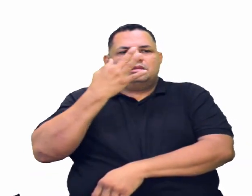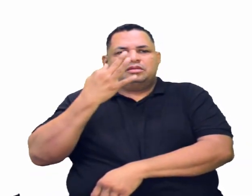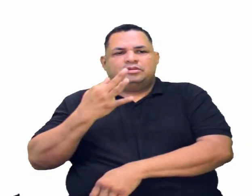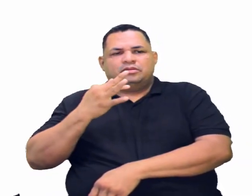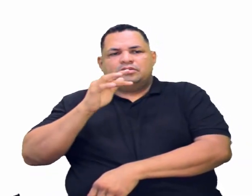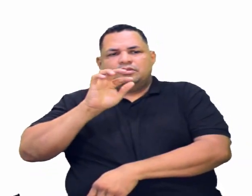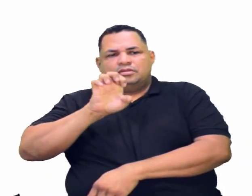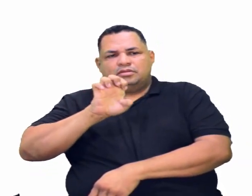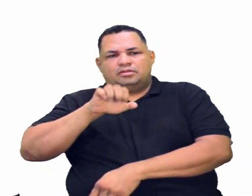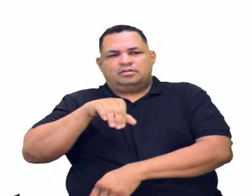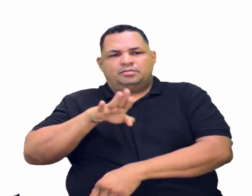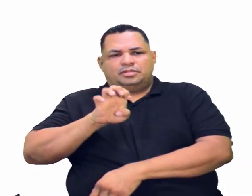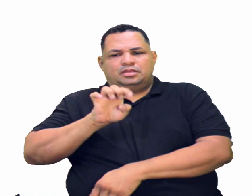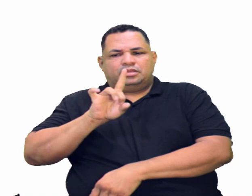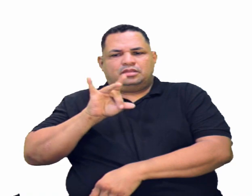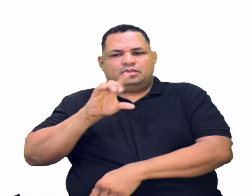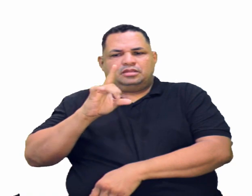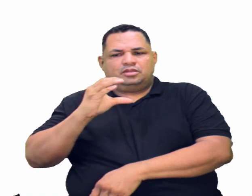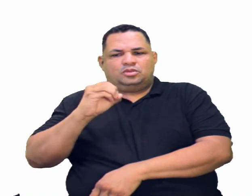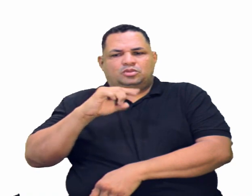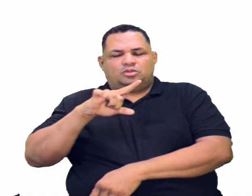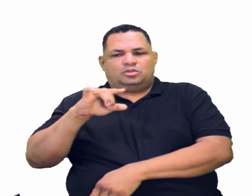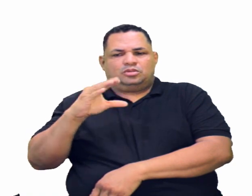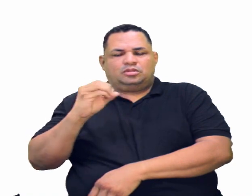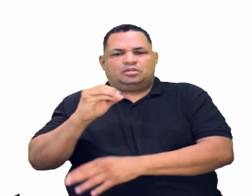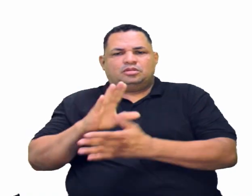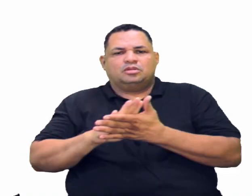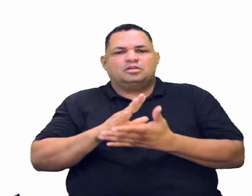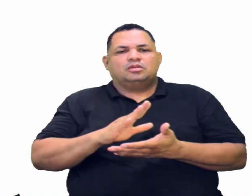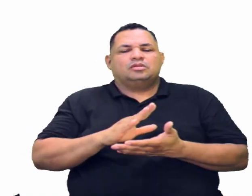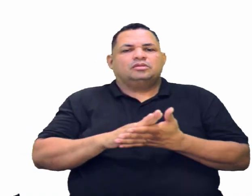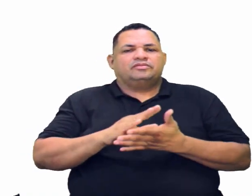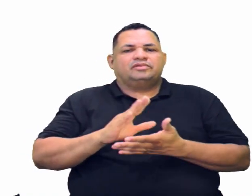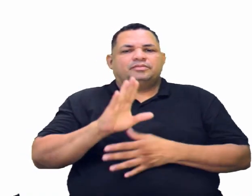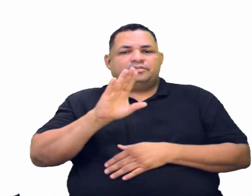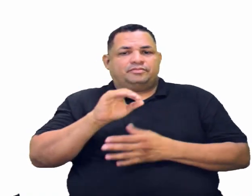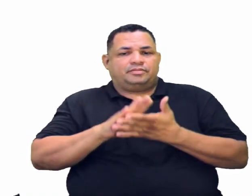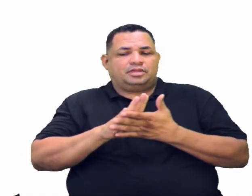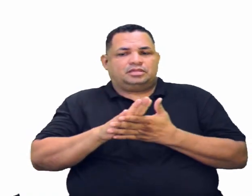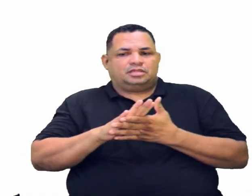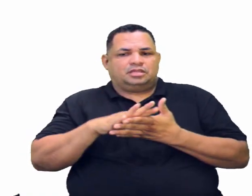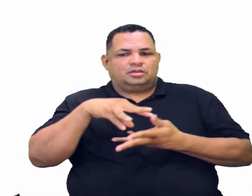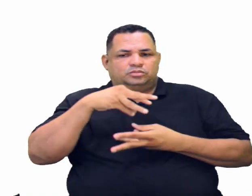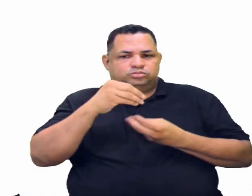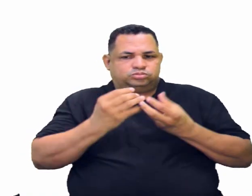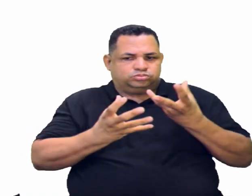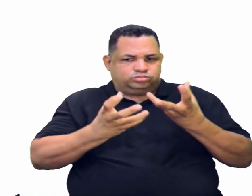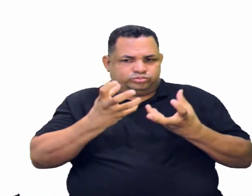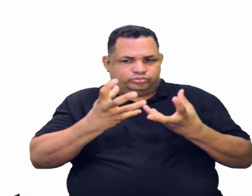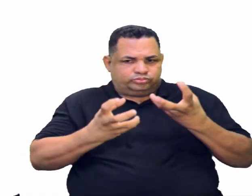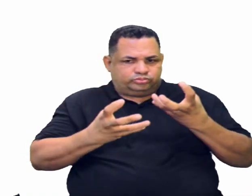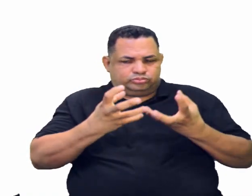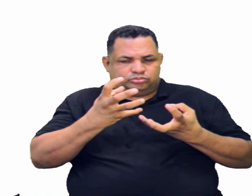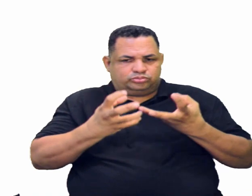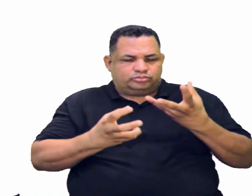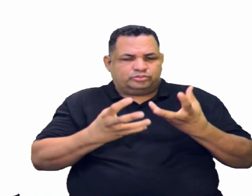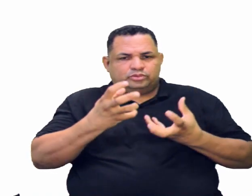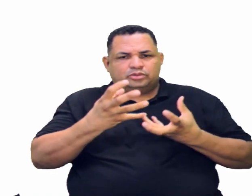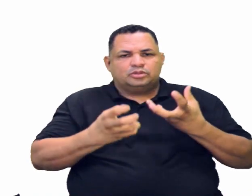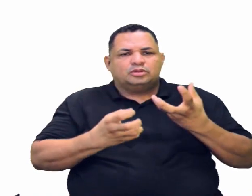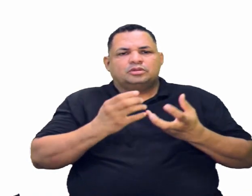fermentação. Fermentação da glicose, ou seja, do açúcar, que vai ali